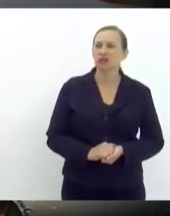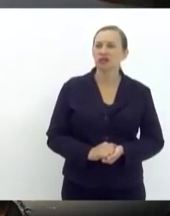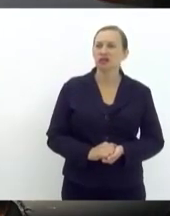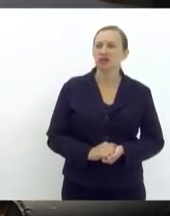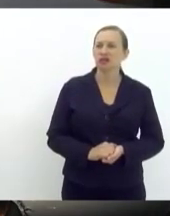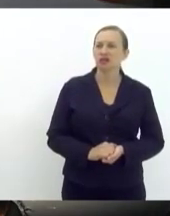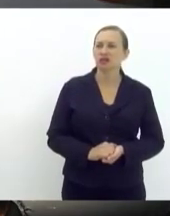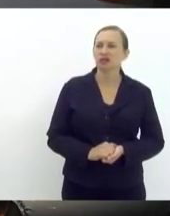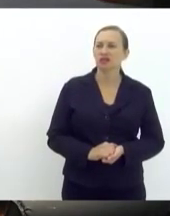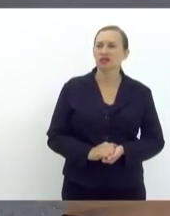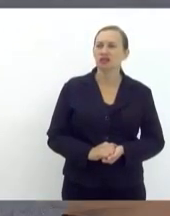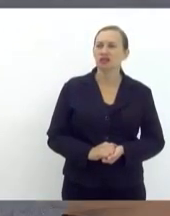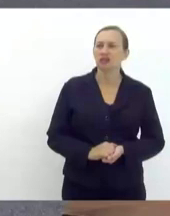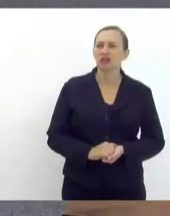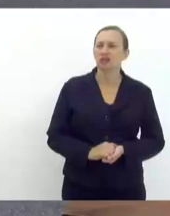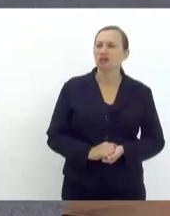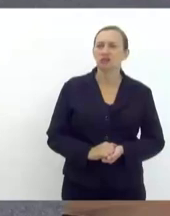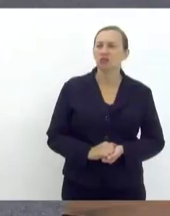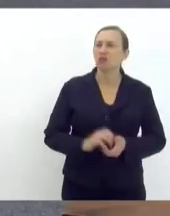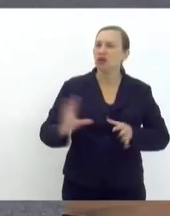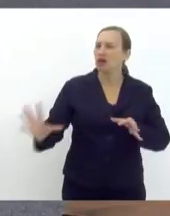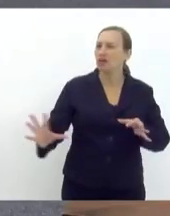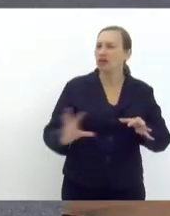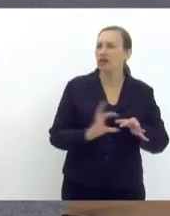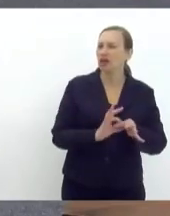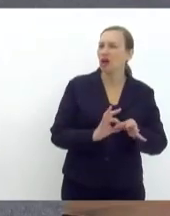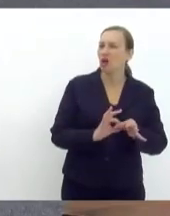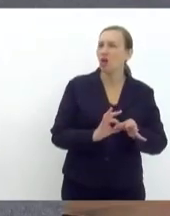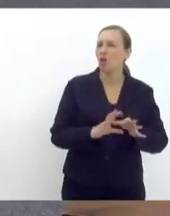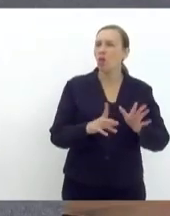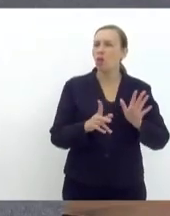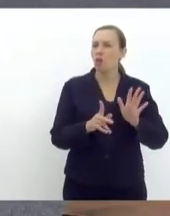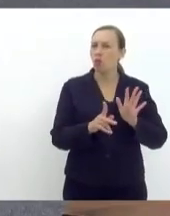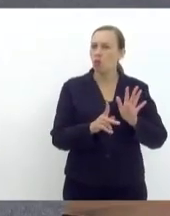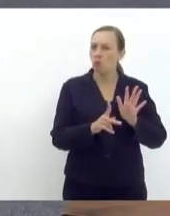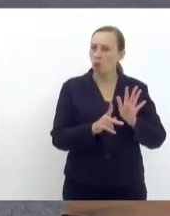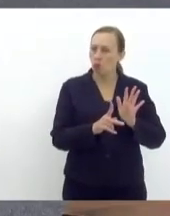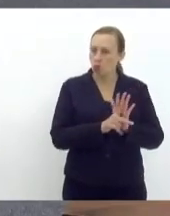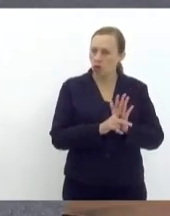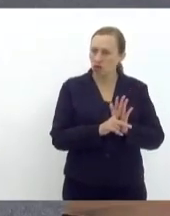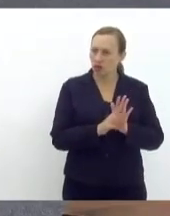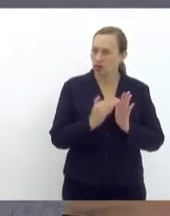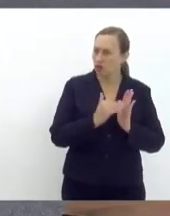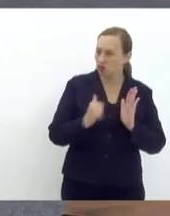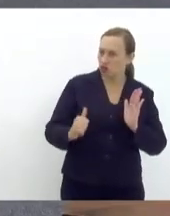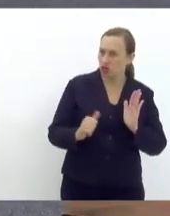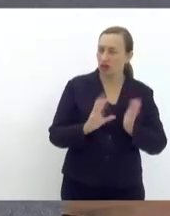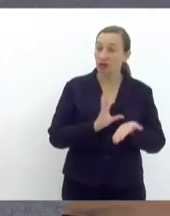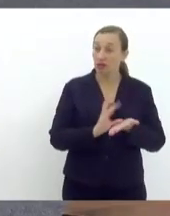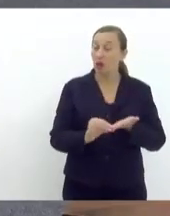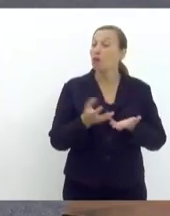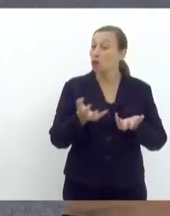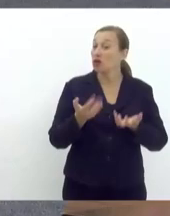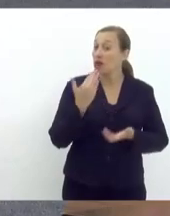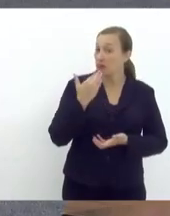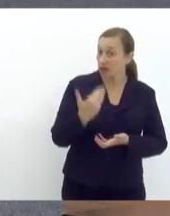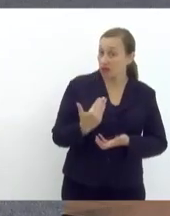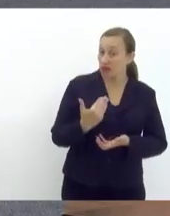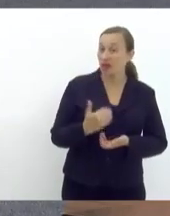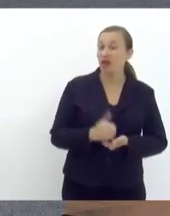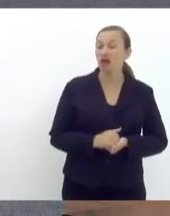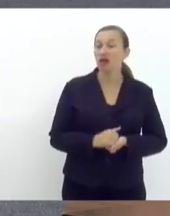não quis emendar o projeto para não tirar o de pauta mas eu queria sugerir